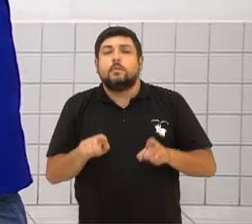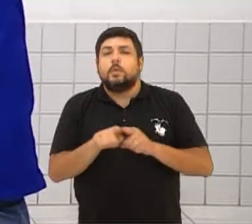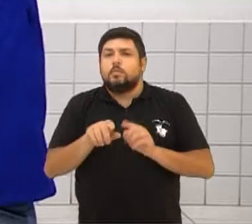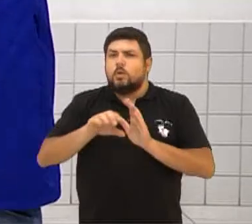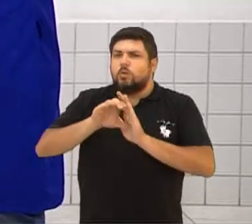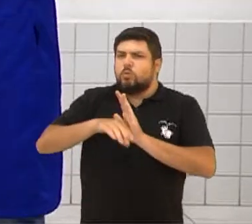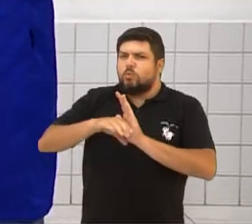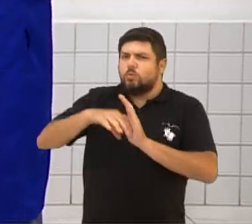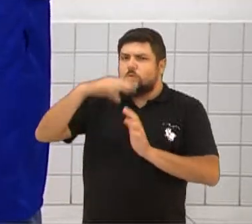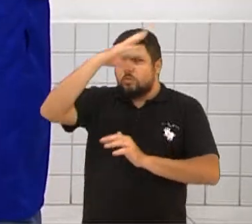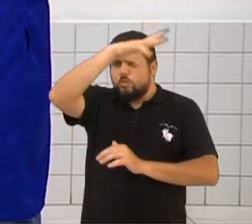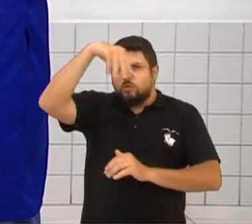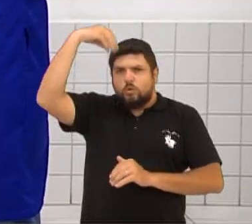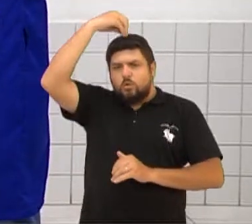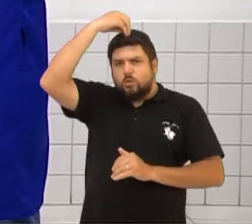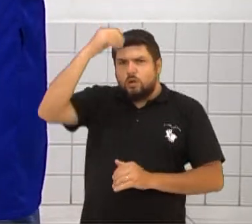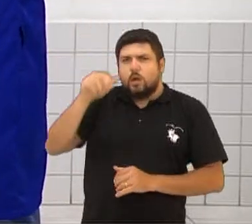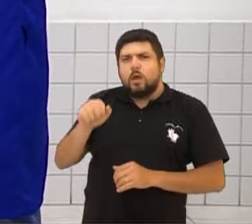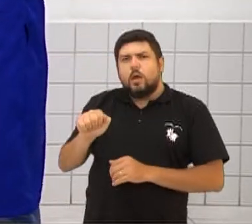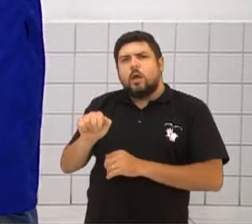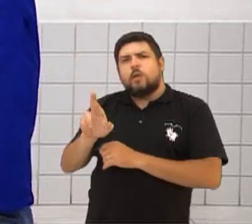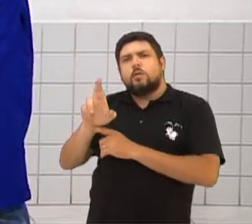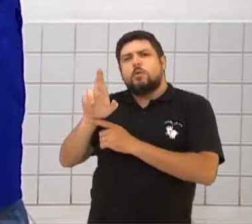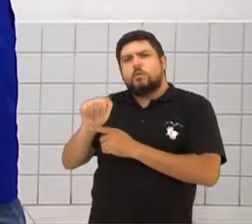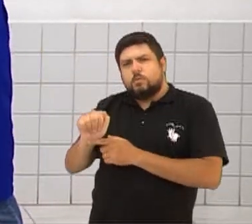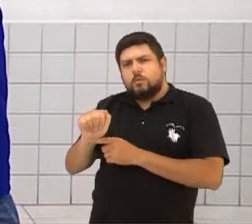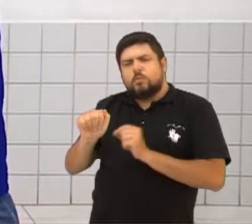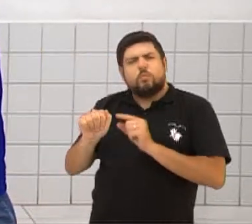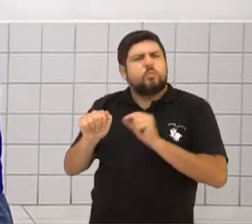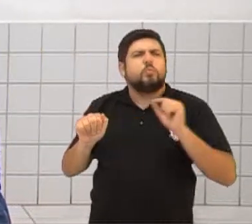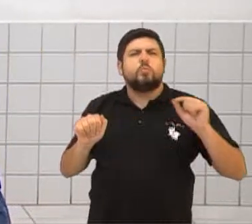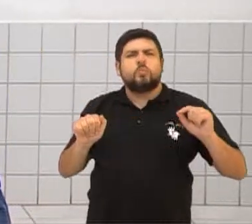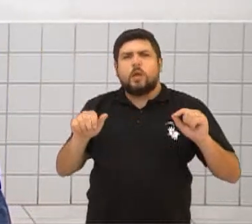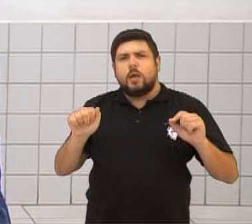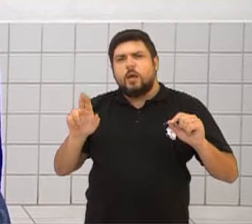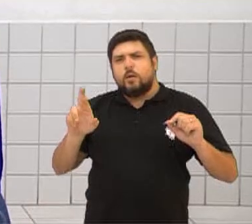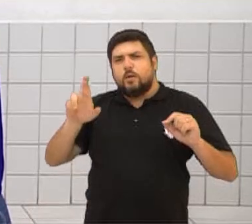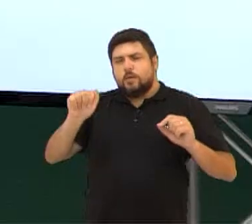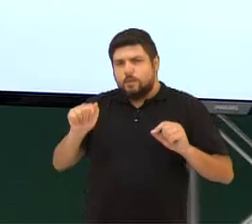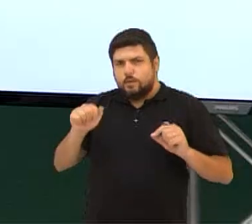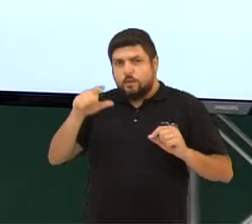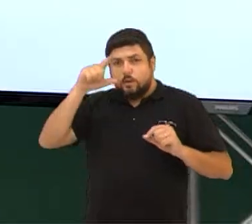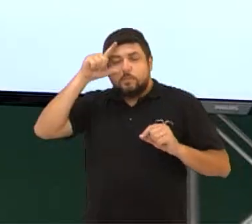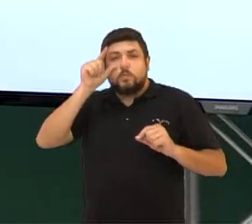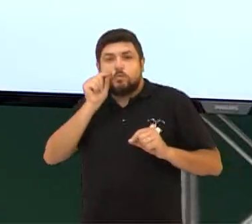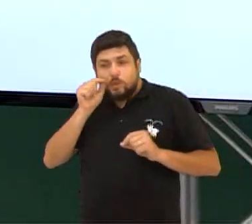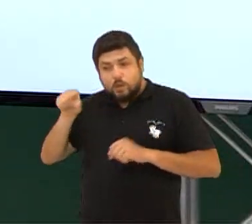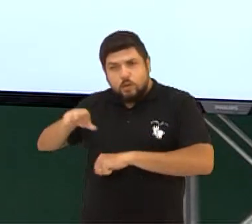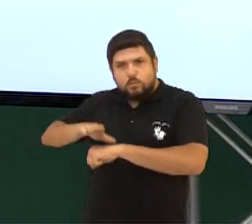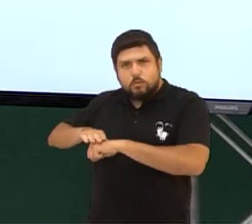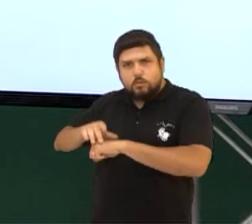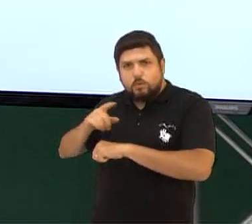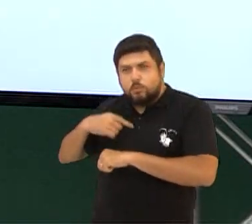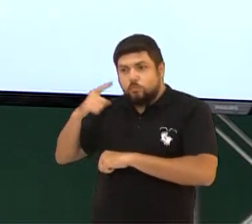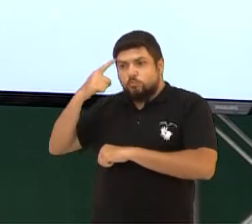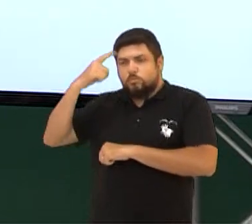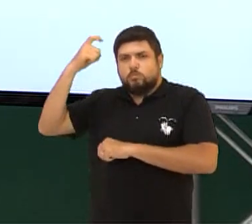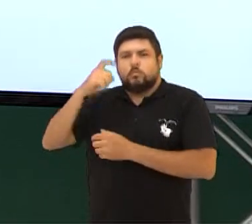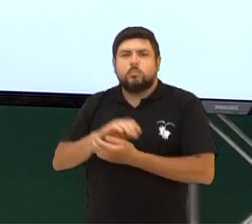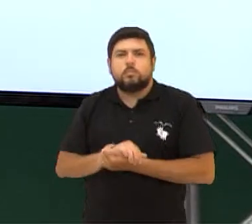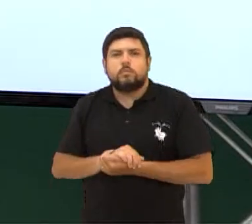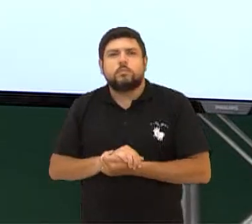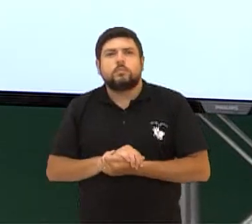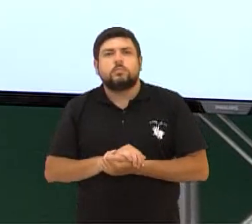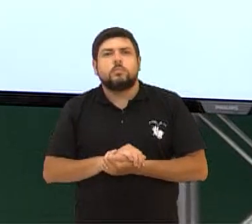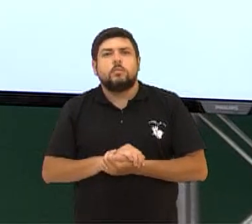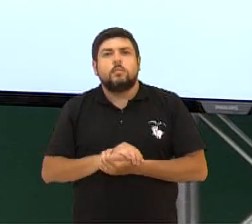O que o Benjamin entende pelo conceito de aura? O que é esse conceito que ele cria? Criação dele. O conceito de aura, pensado por